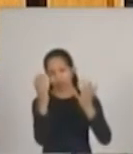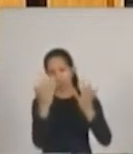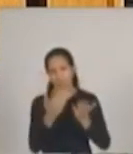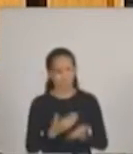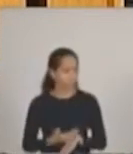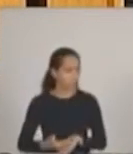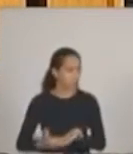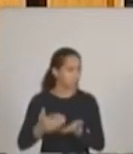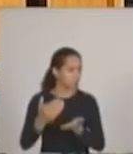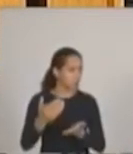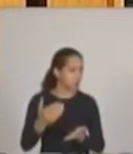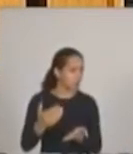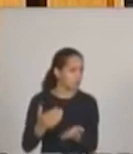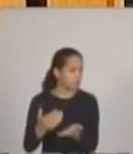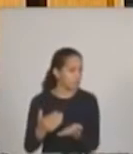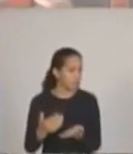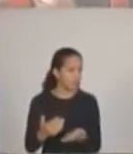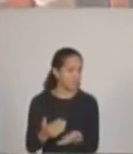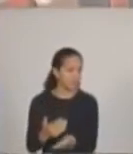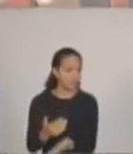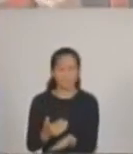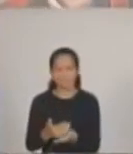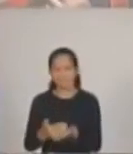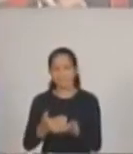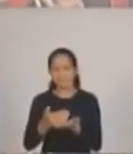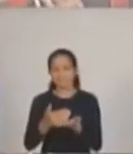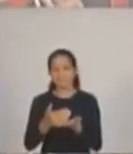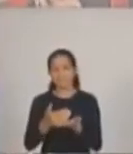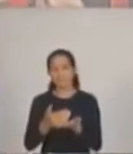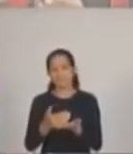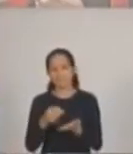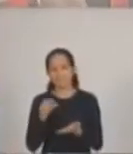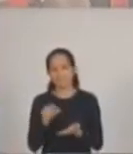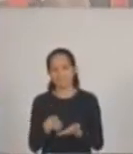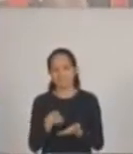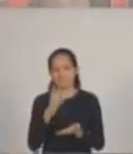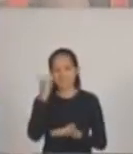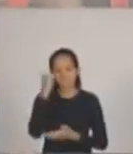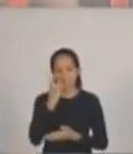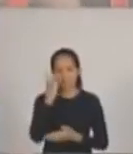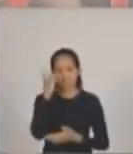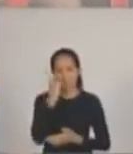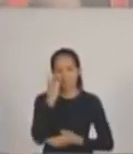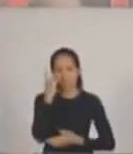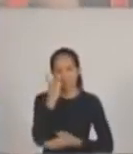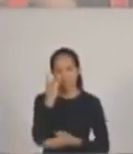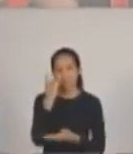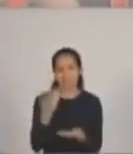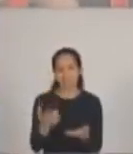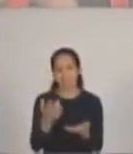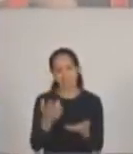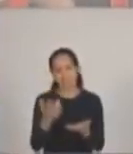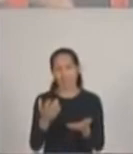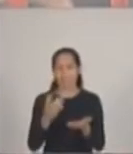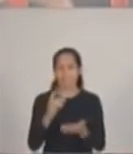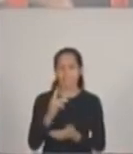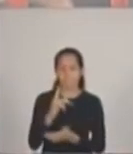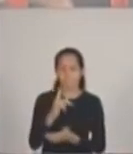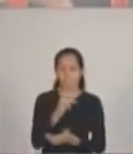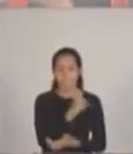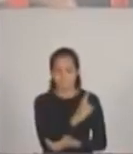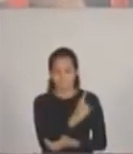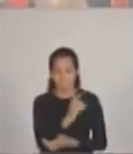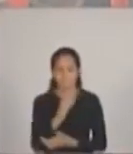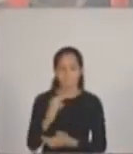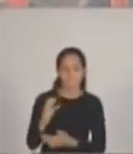da nossa deputada, colega Janete de Sá. Deputada, atendi inúmeras ocorrências da Polícia Civil e me recordo